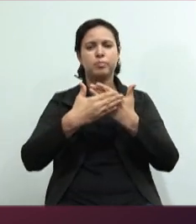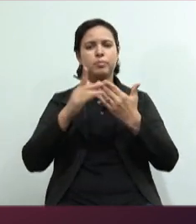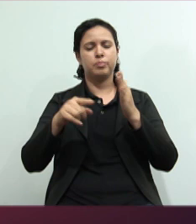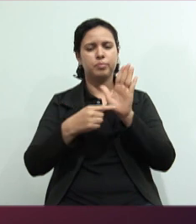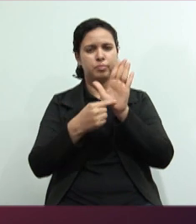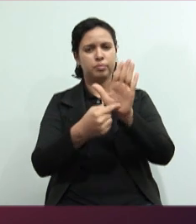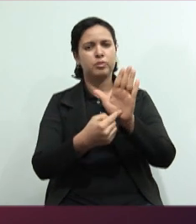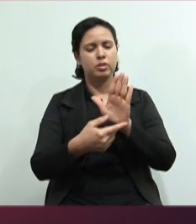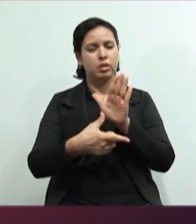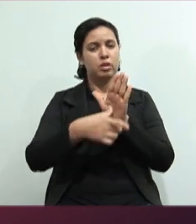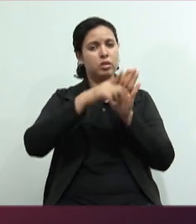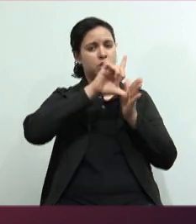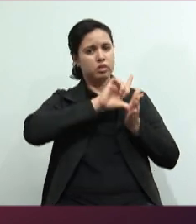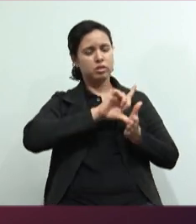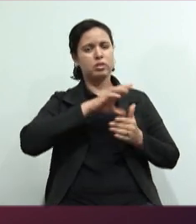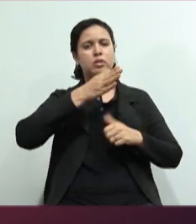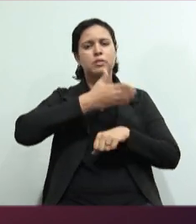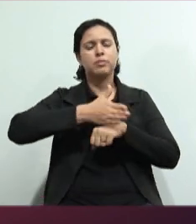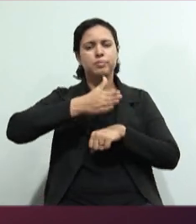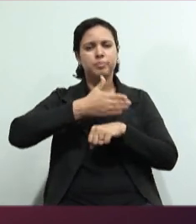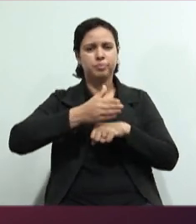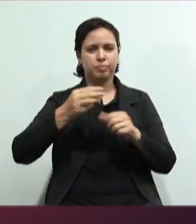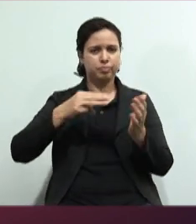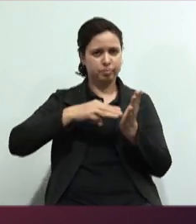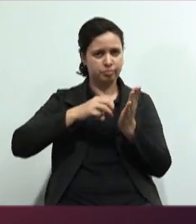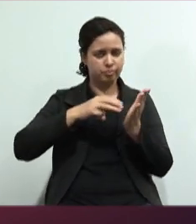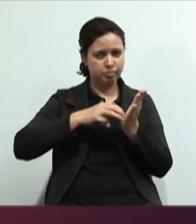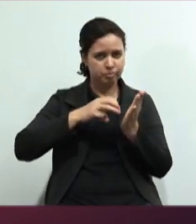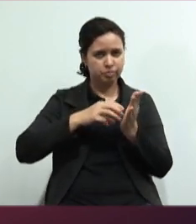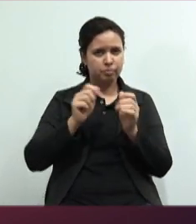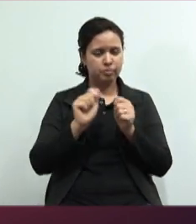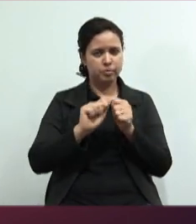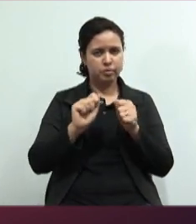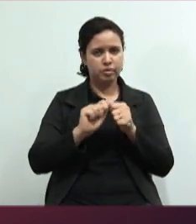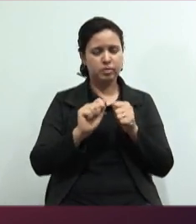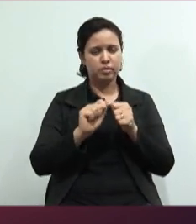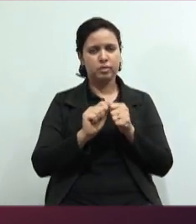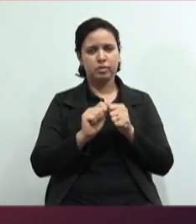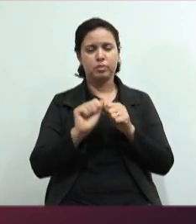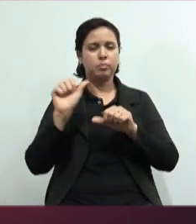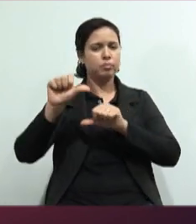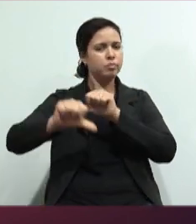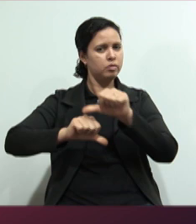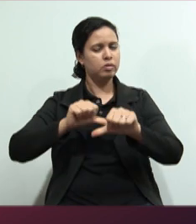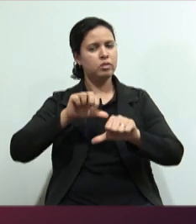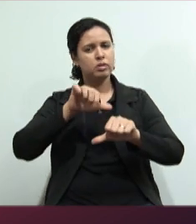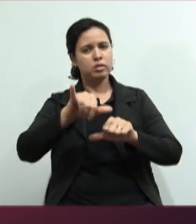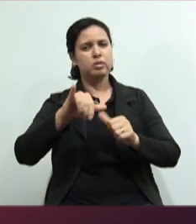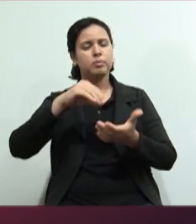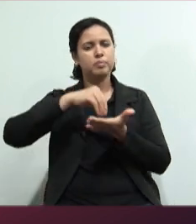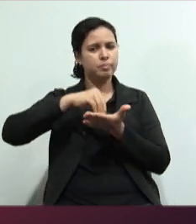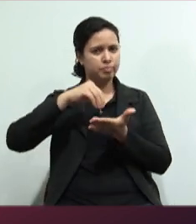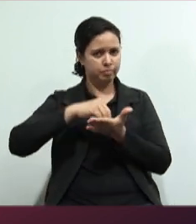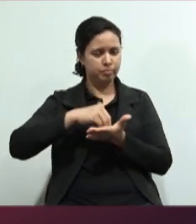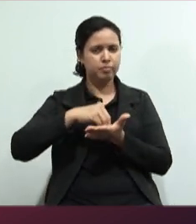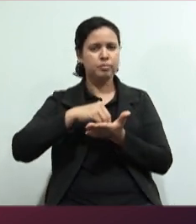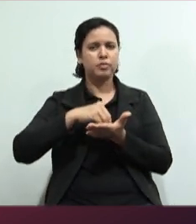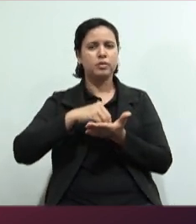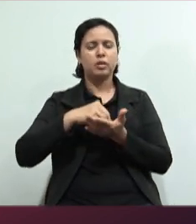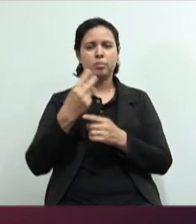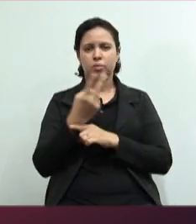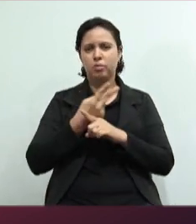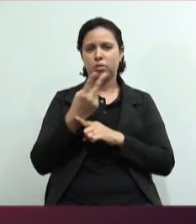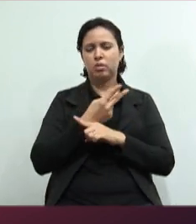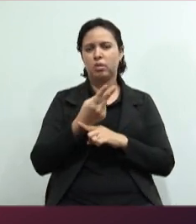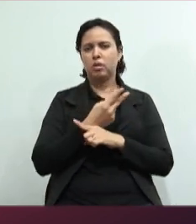passo anterior, treinar o método, executar, realizar eventuais mudanças, não procurar a perfeição, mas o